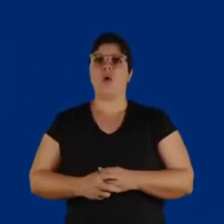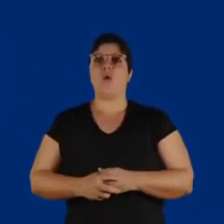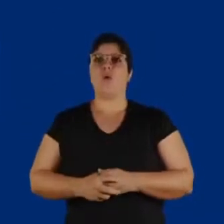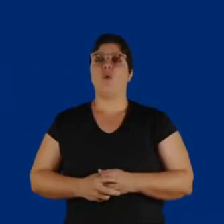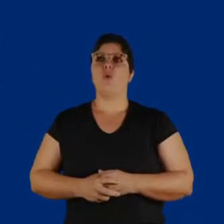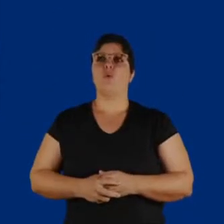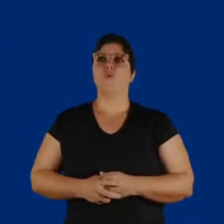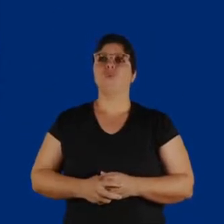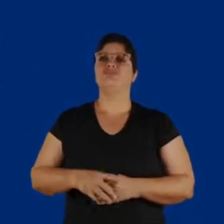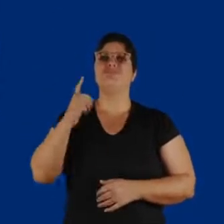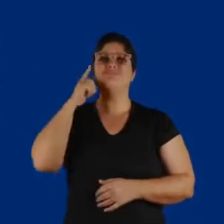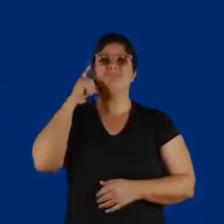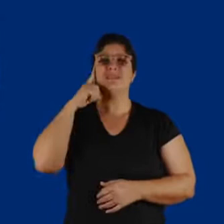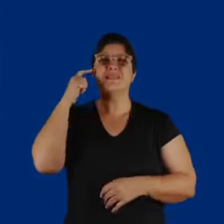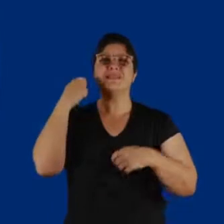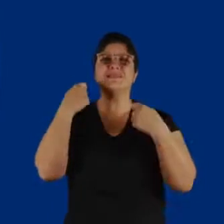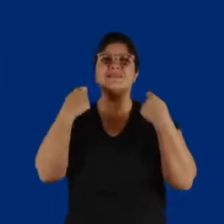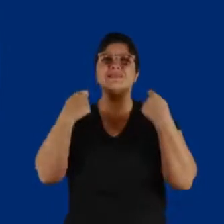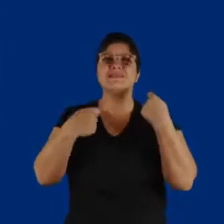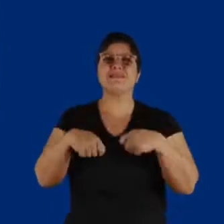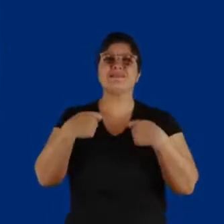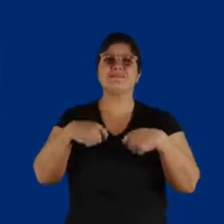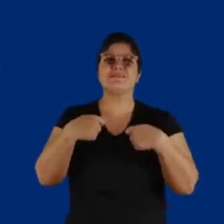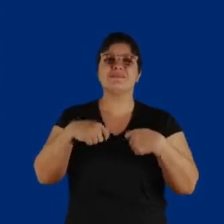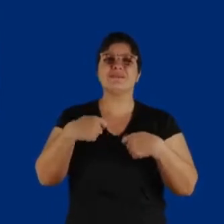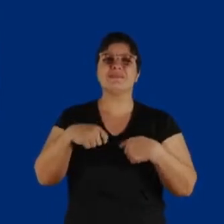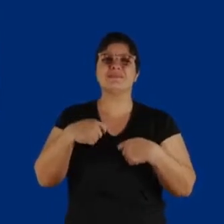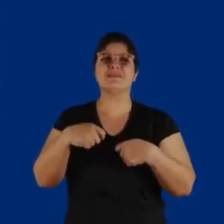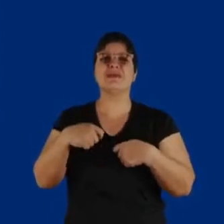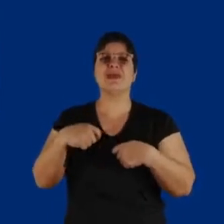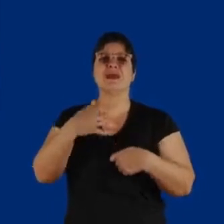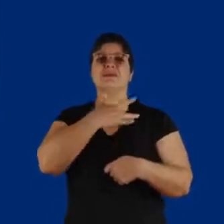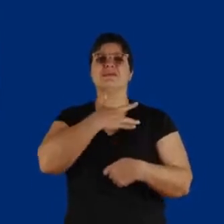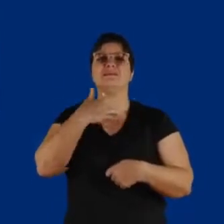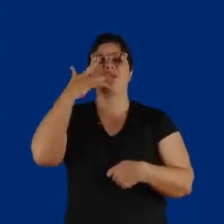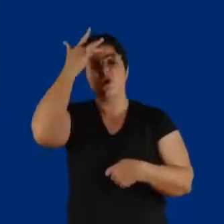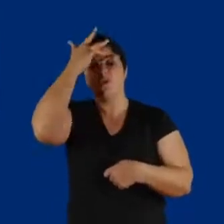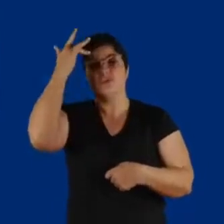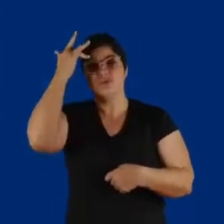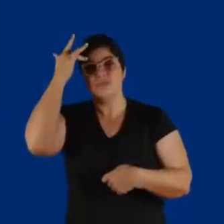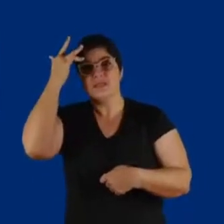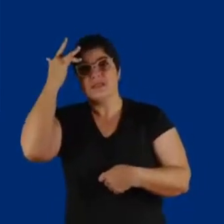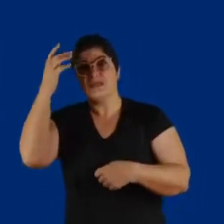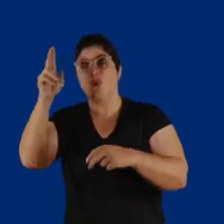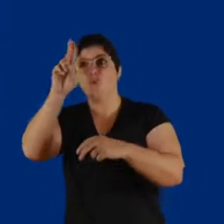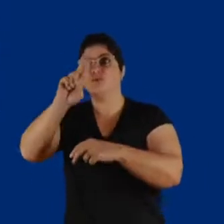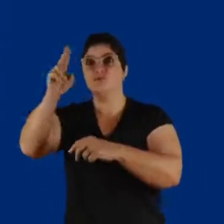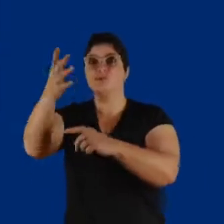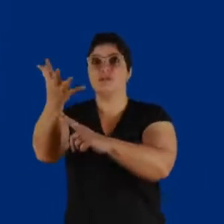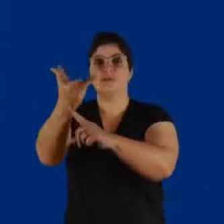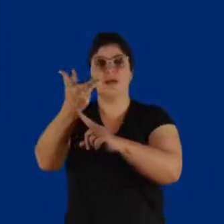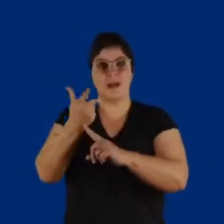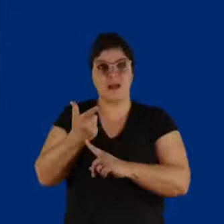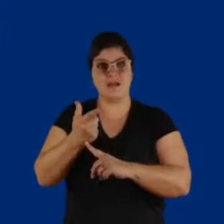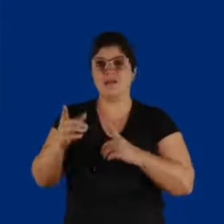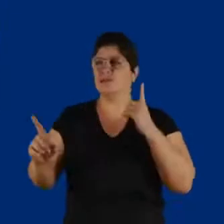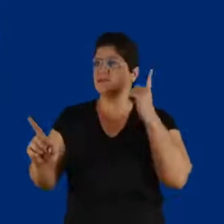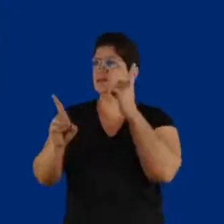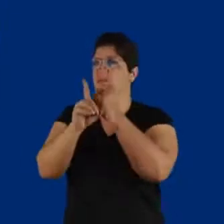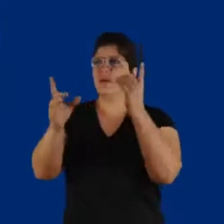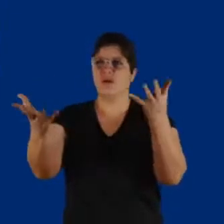pensar a saúde mental por meio da arte. Por isso a importância dessa discussão, que encontro incrível. Então, estendo